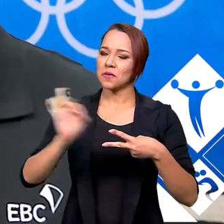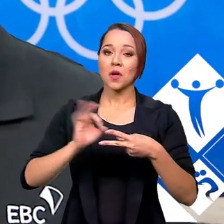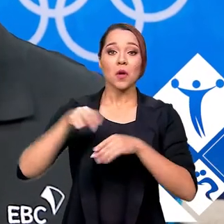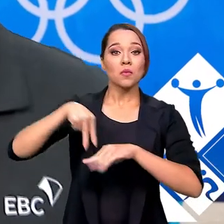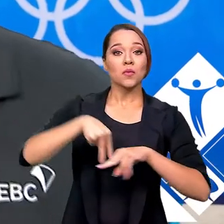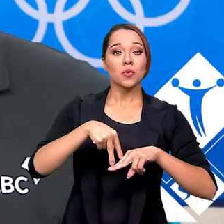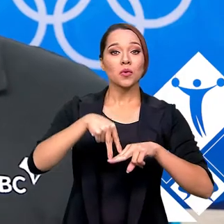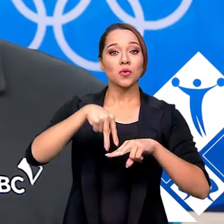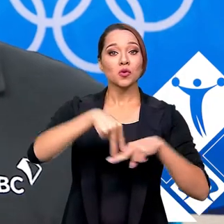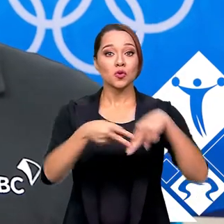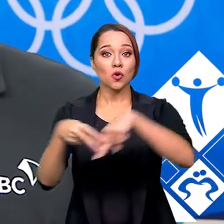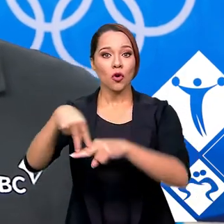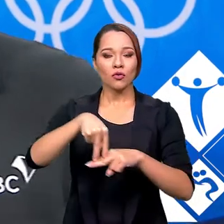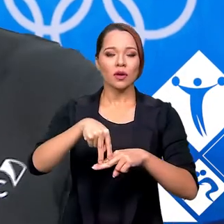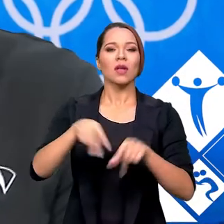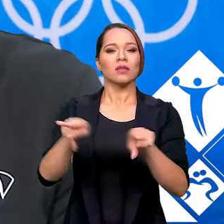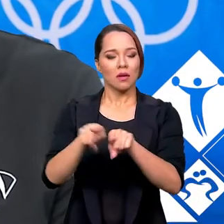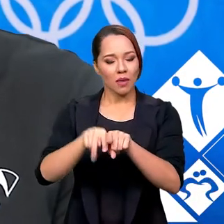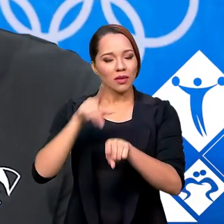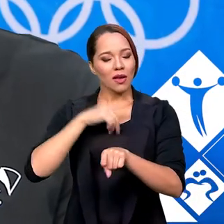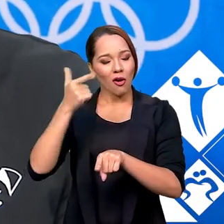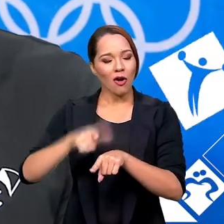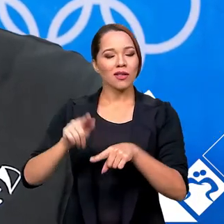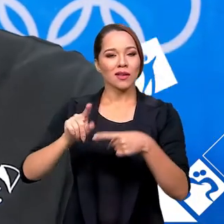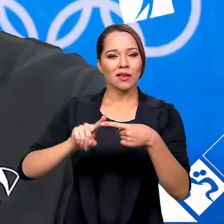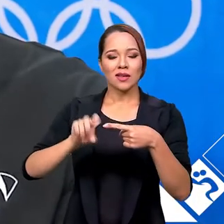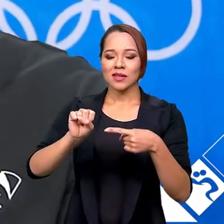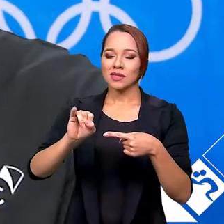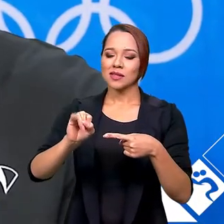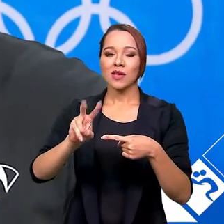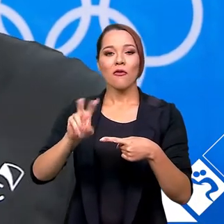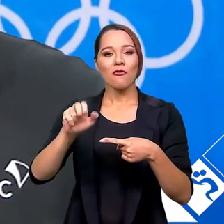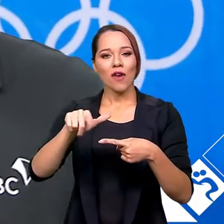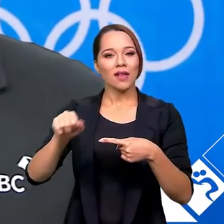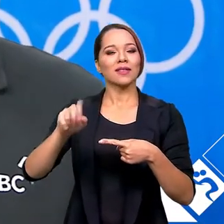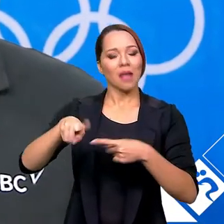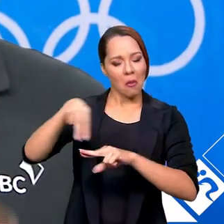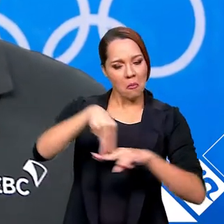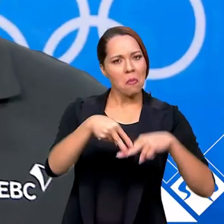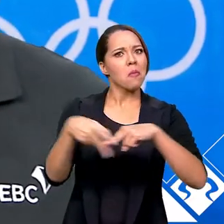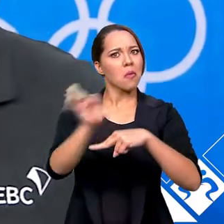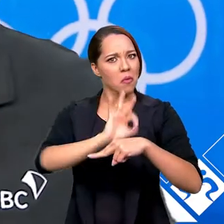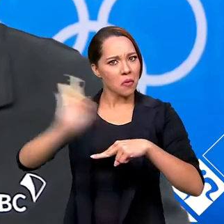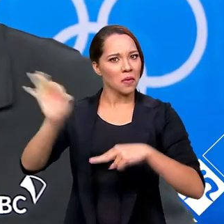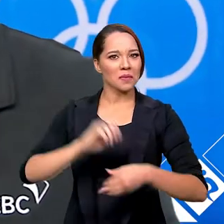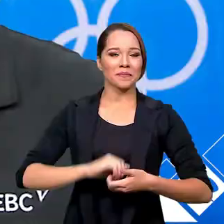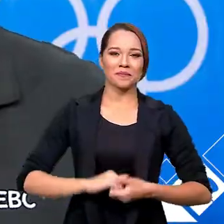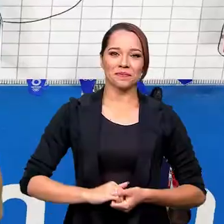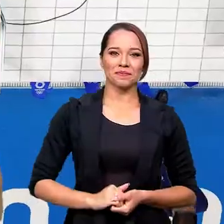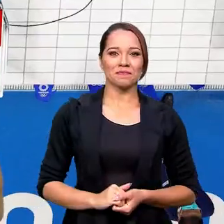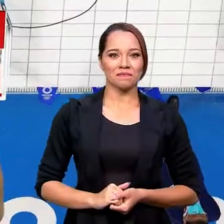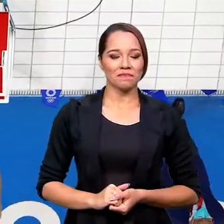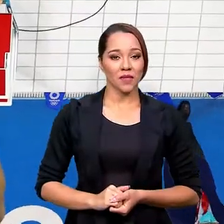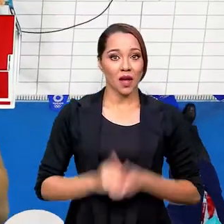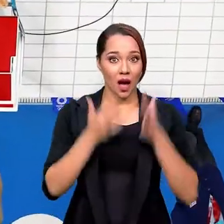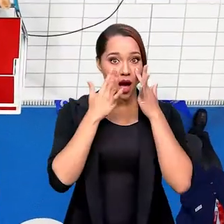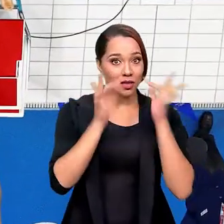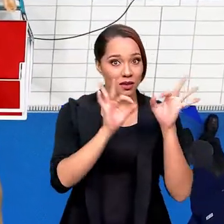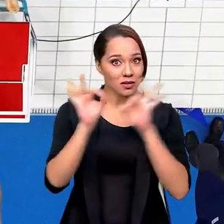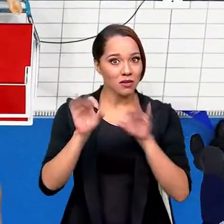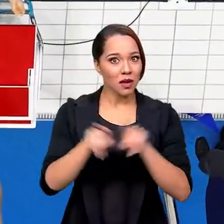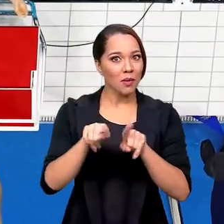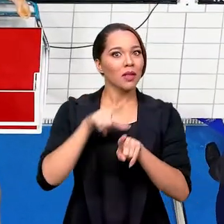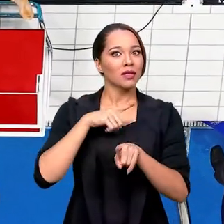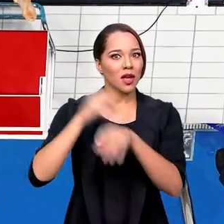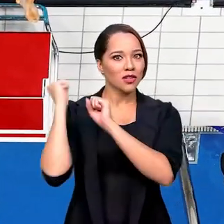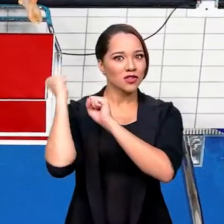favoritos no surf, mas também tem a Silvana Lima, que está mandando muito bem lá nas ondas japonesas. E fica